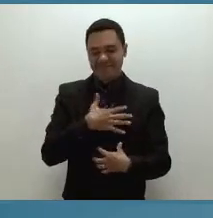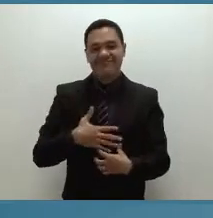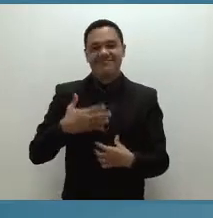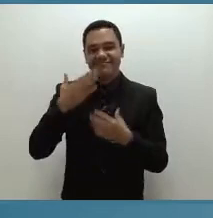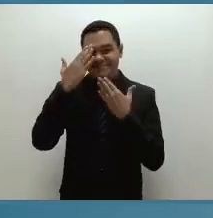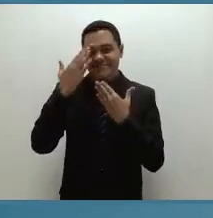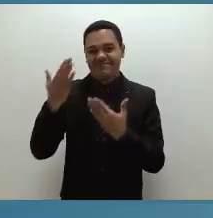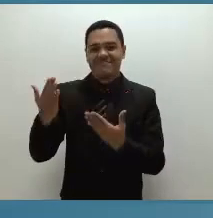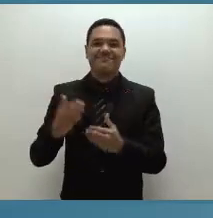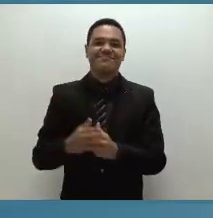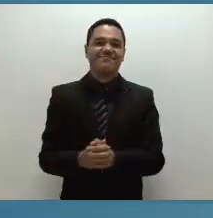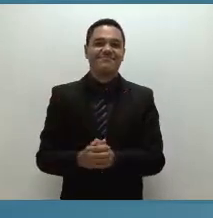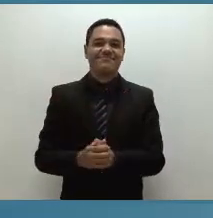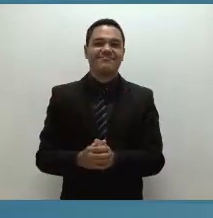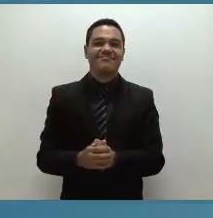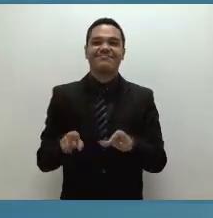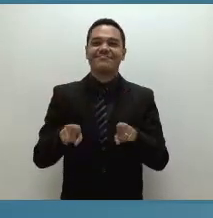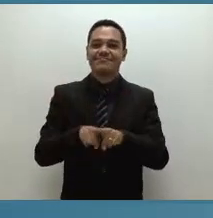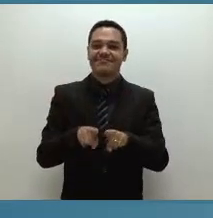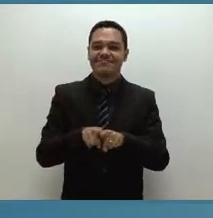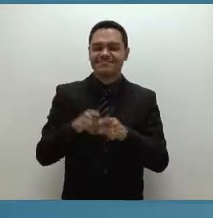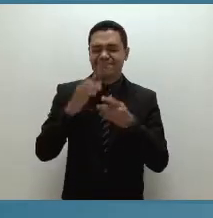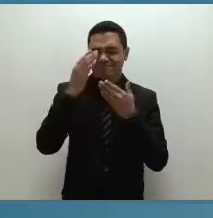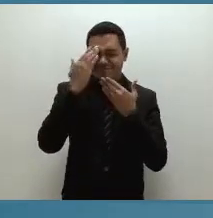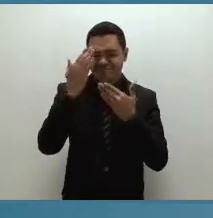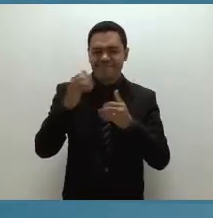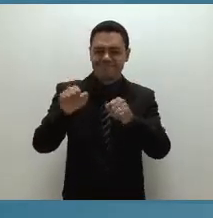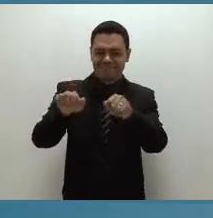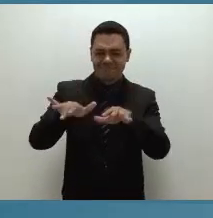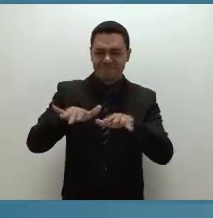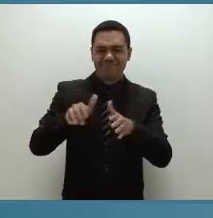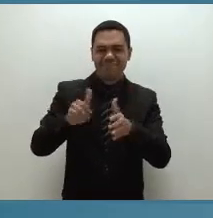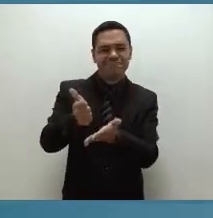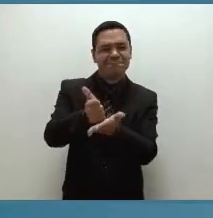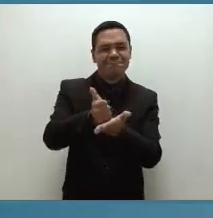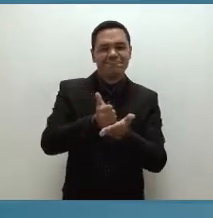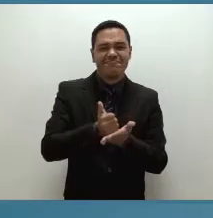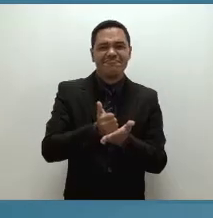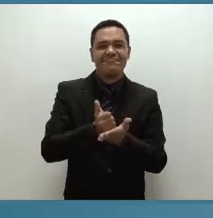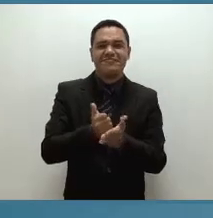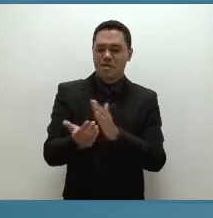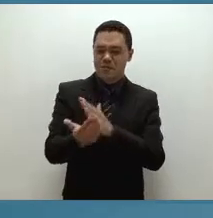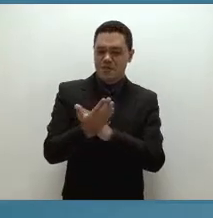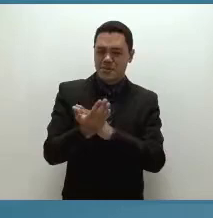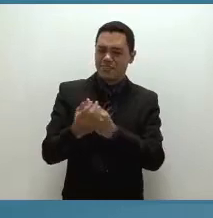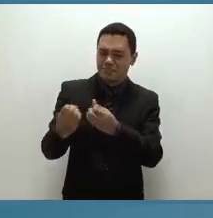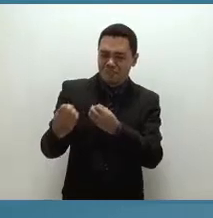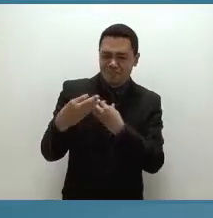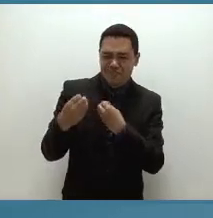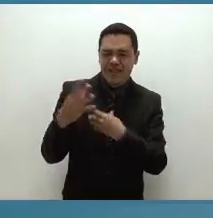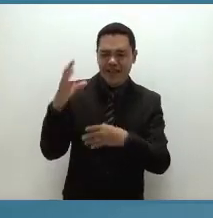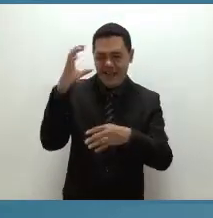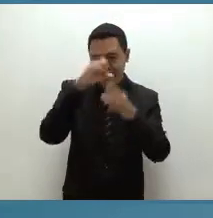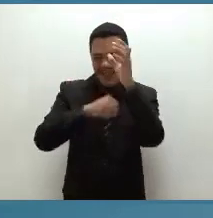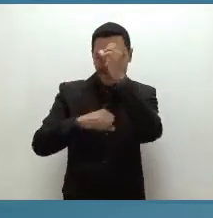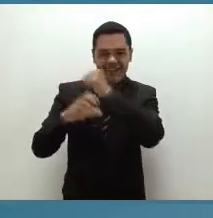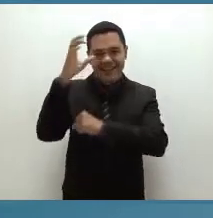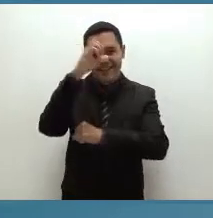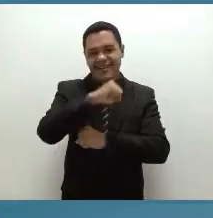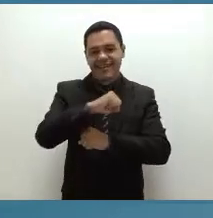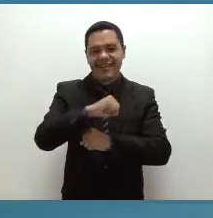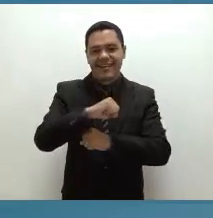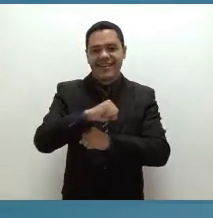agradecer ao cerimonial, que me apoiou, me ajudou, me instruiu durante